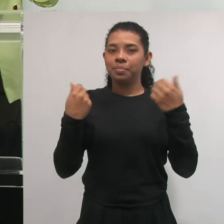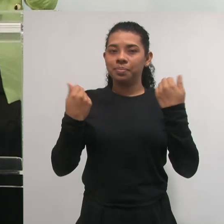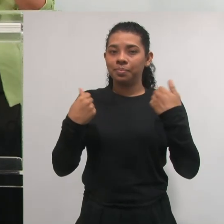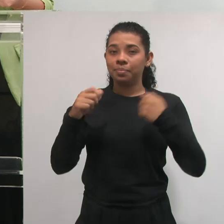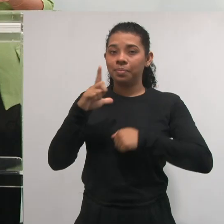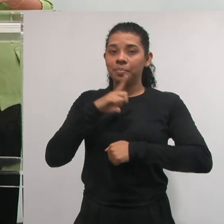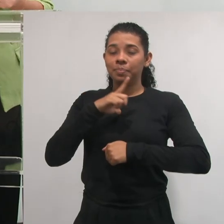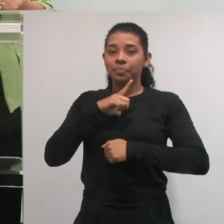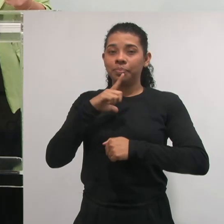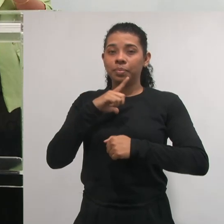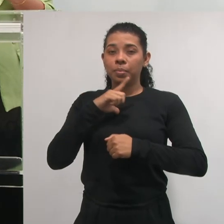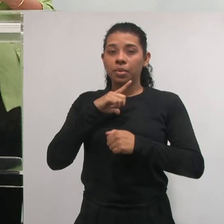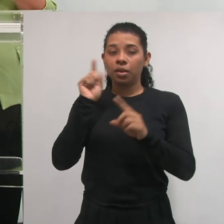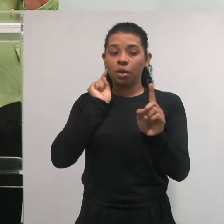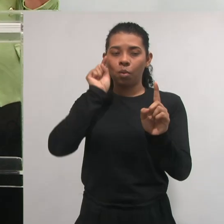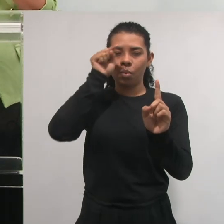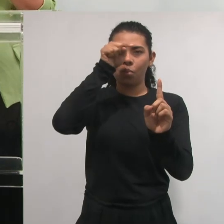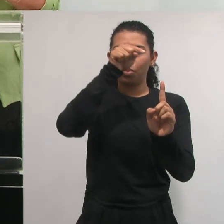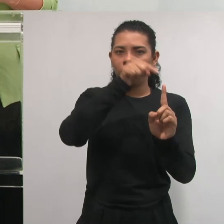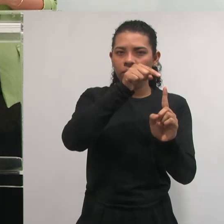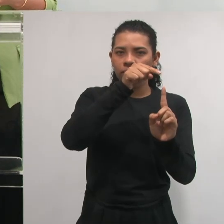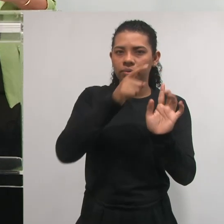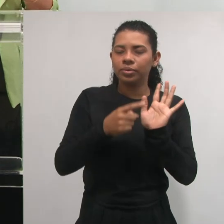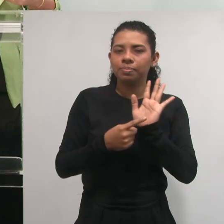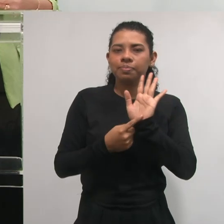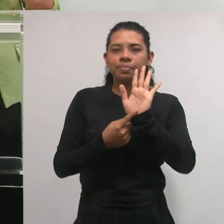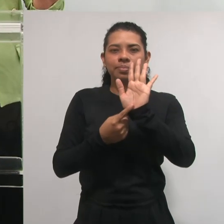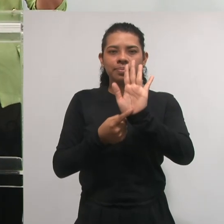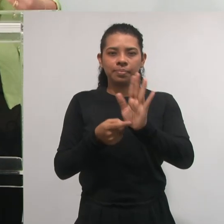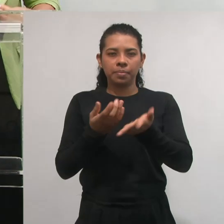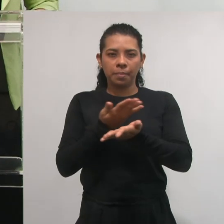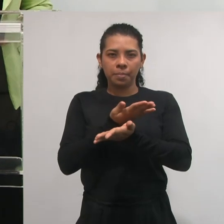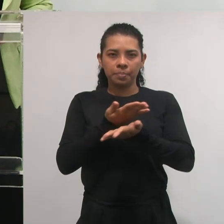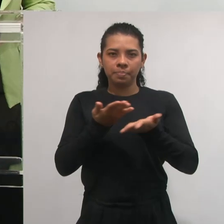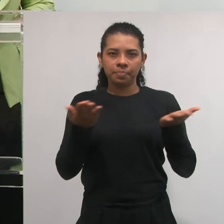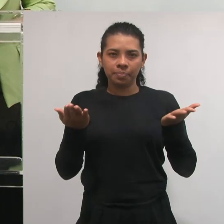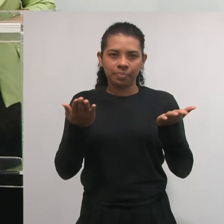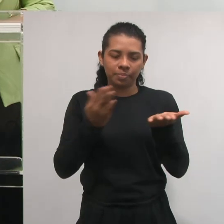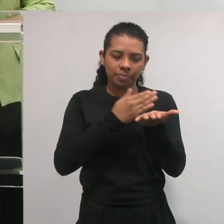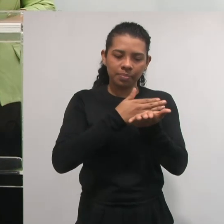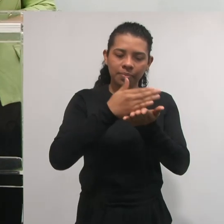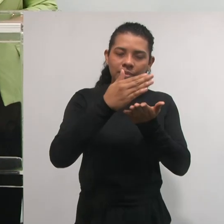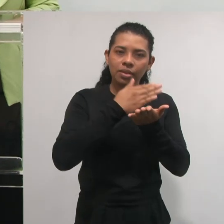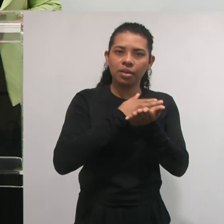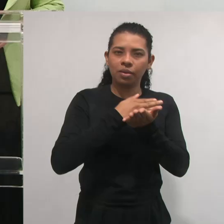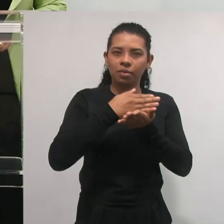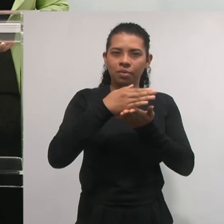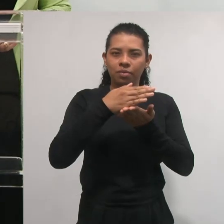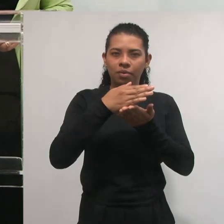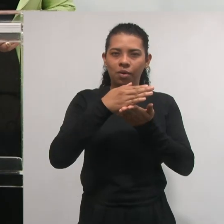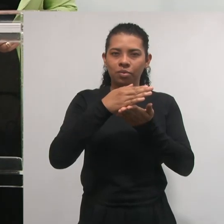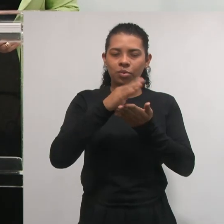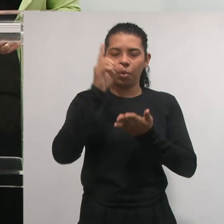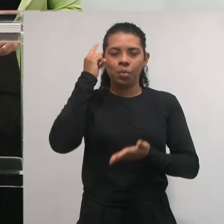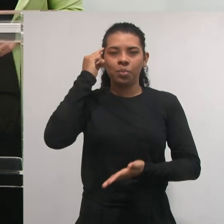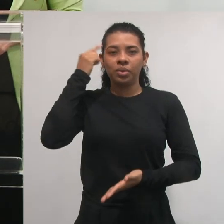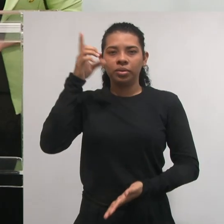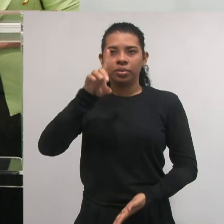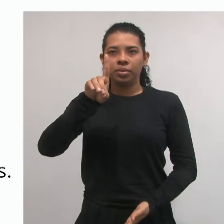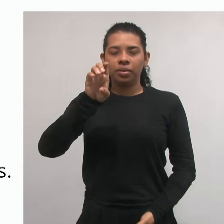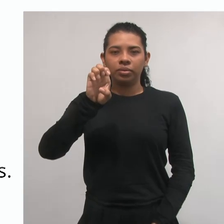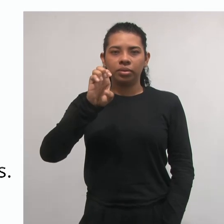não partir de um ponto, né? Então, a gente traz aqui essa proposta para que a gente parta desse pensamento